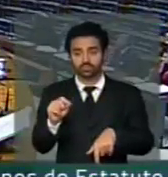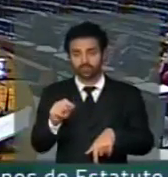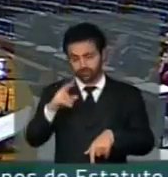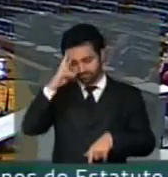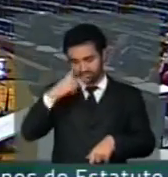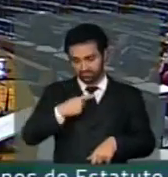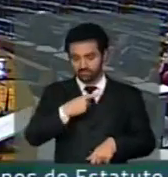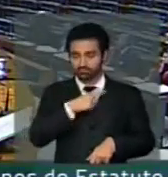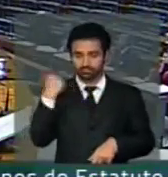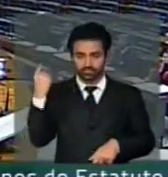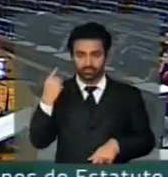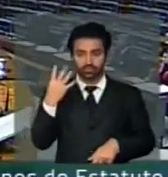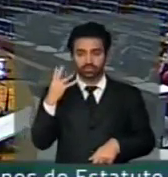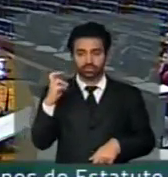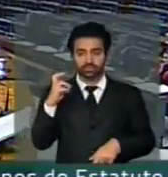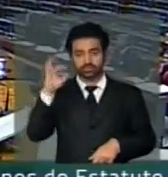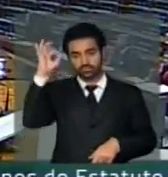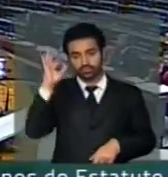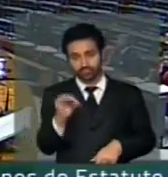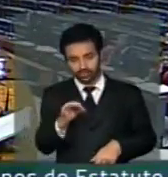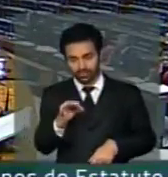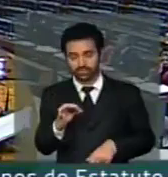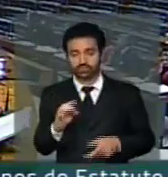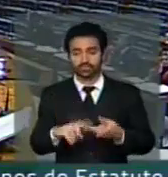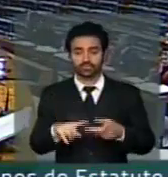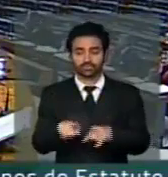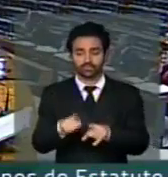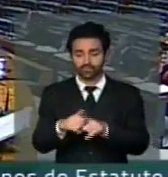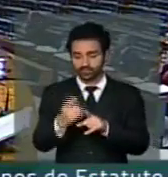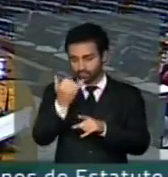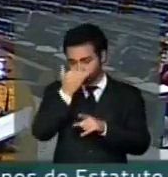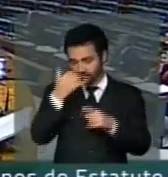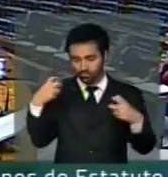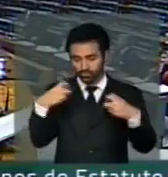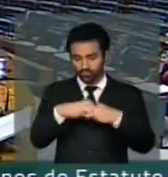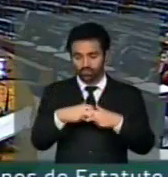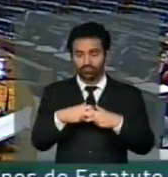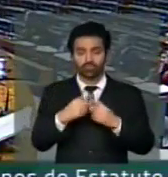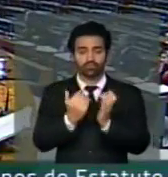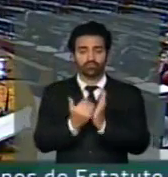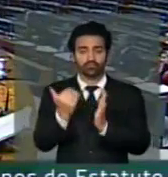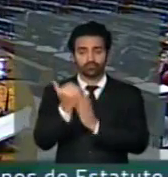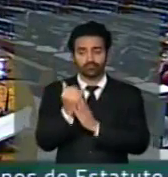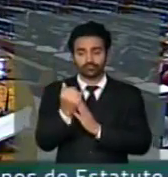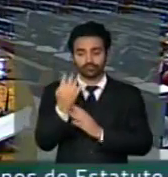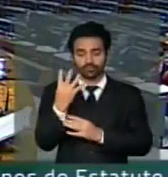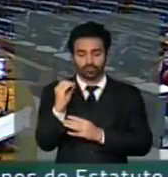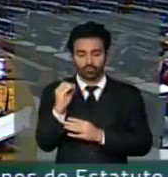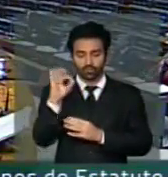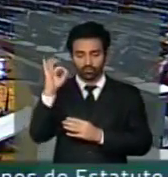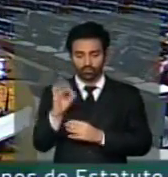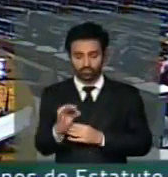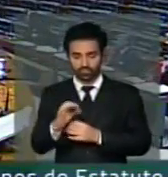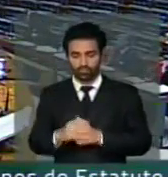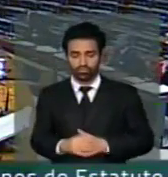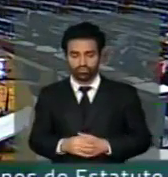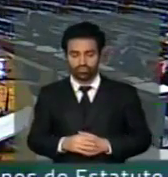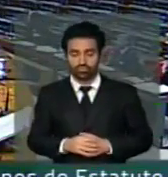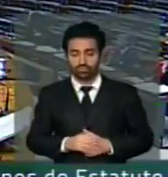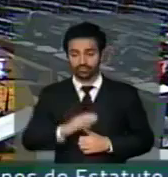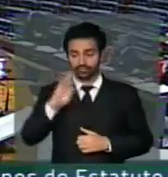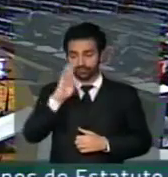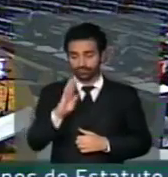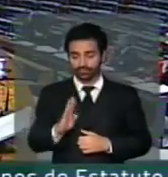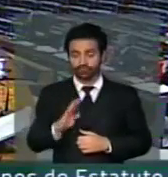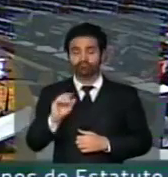aumentaram 45% e os acidentes de transporte cresceram quase 40% também. O Brasil